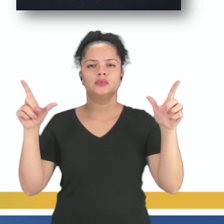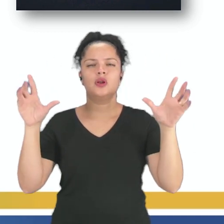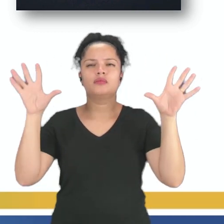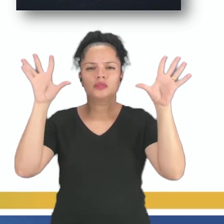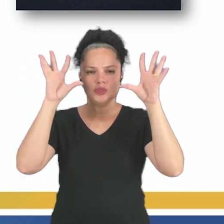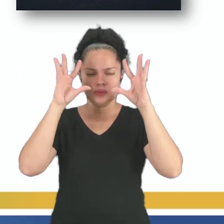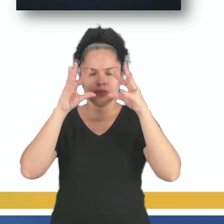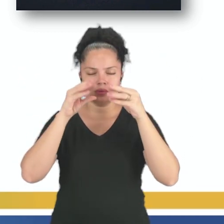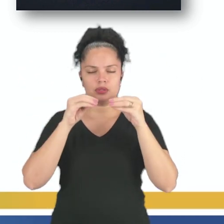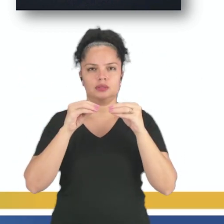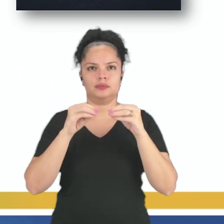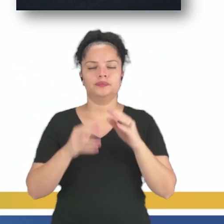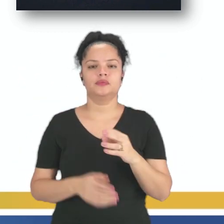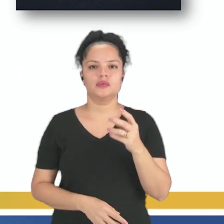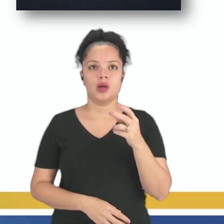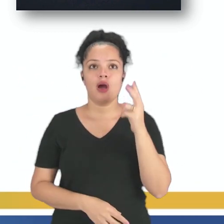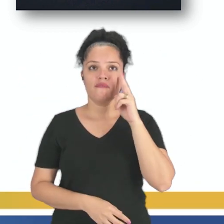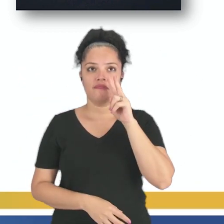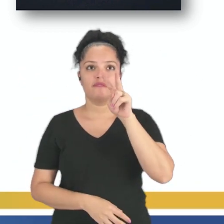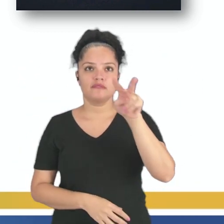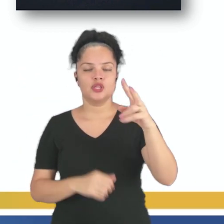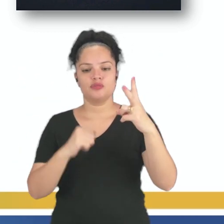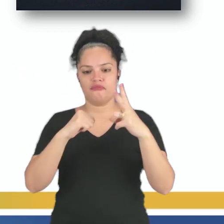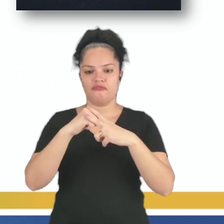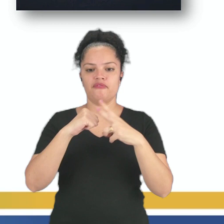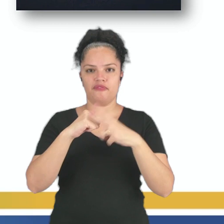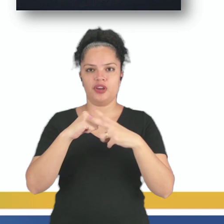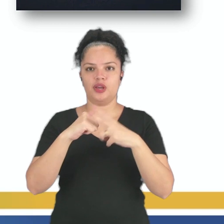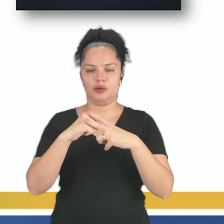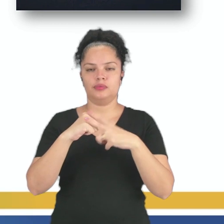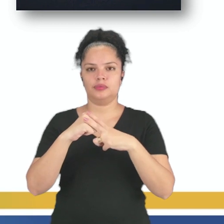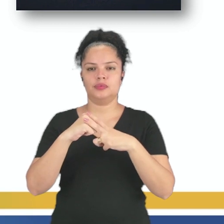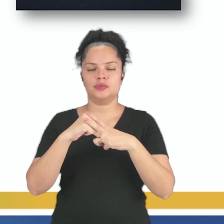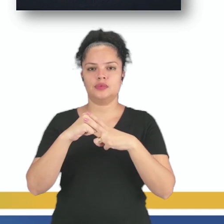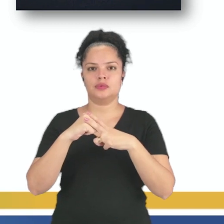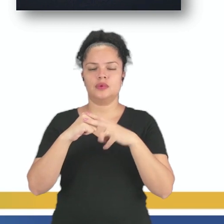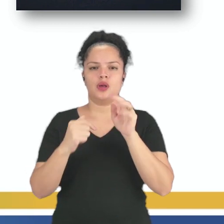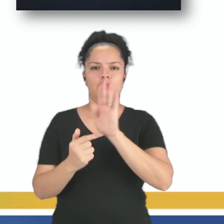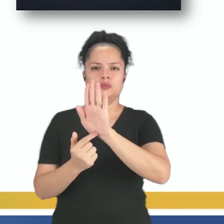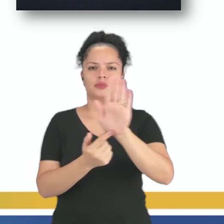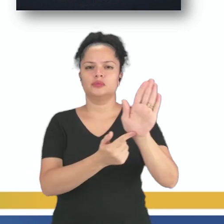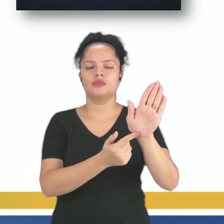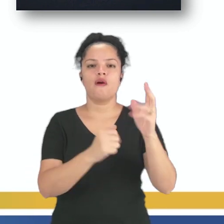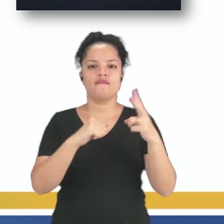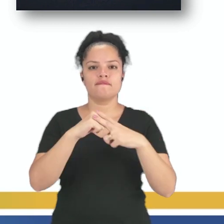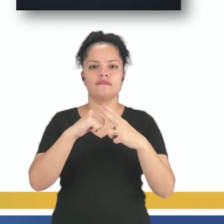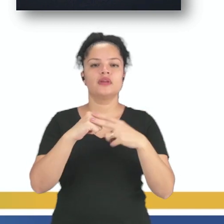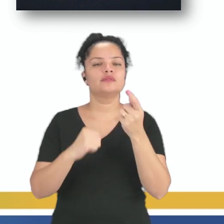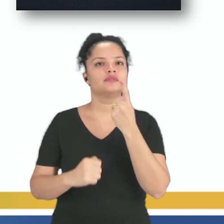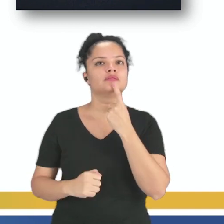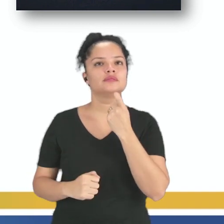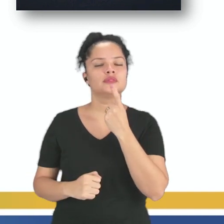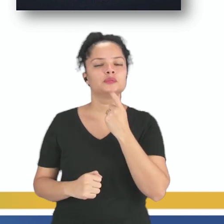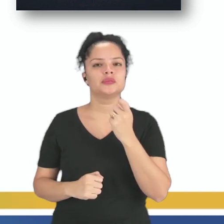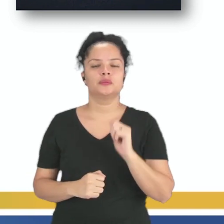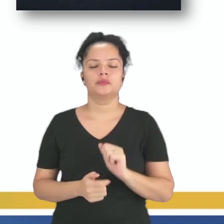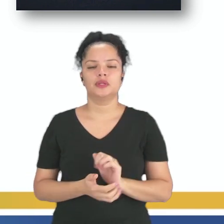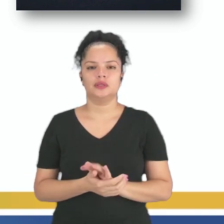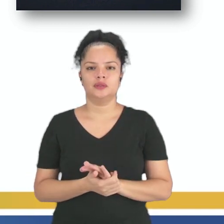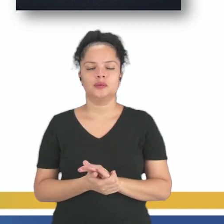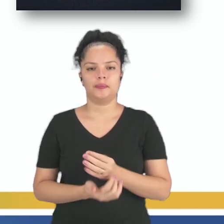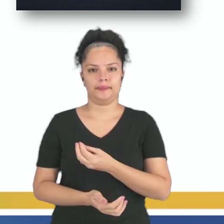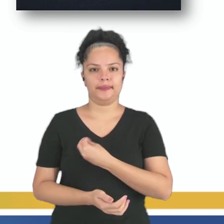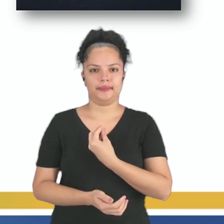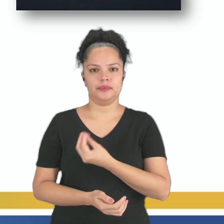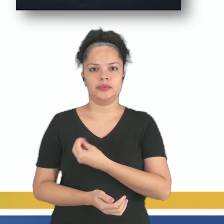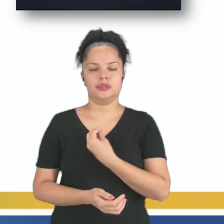escuridão. Se vocês observarem, os verbos são esses aí, destacados em vermelho. Verbos no